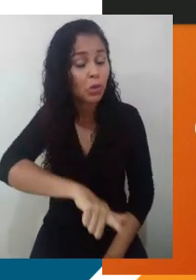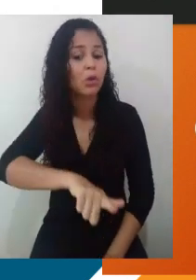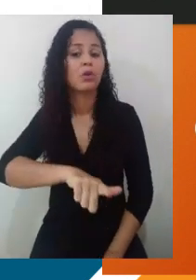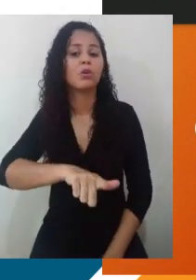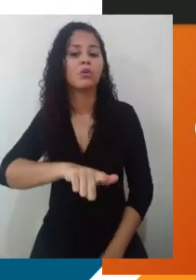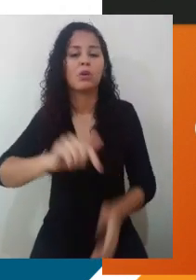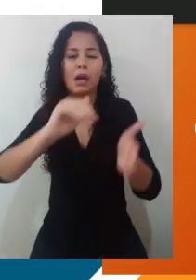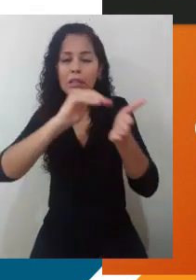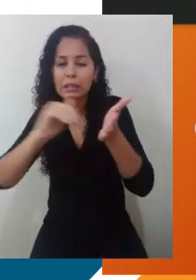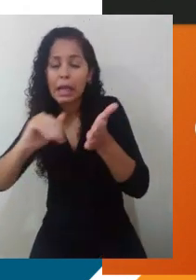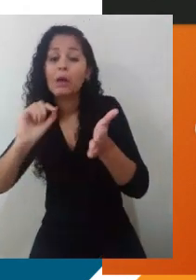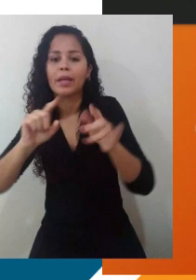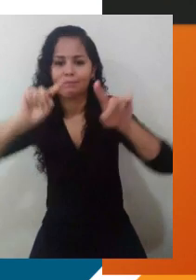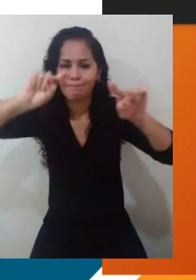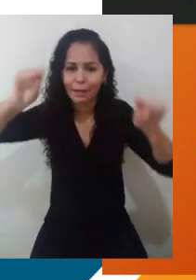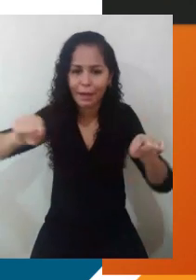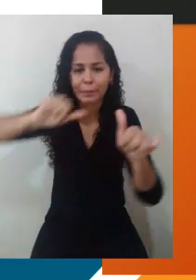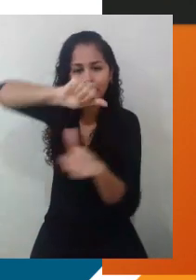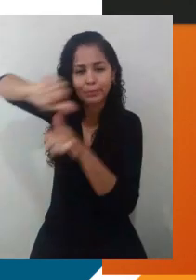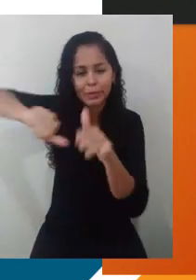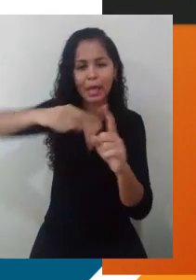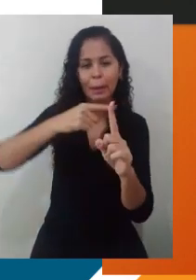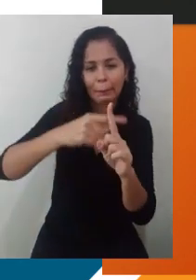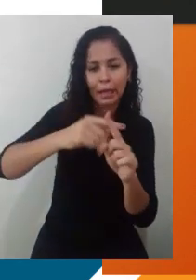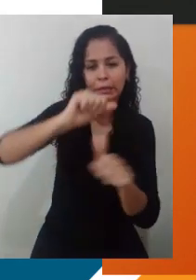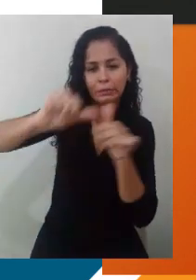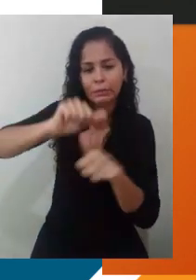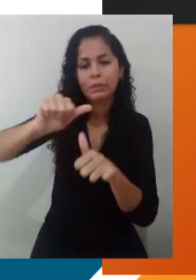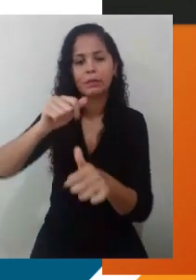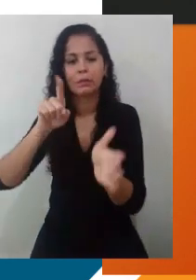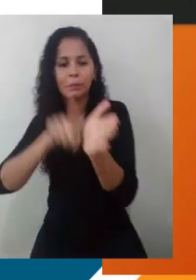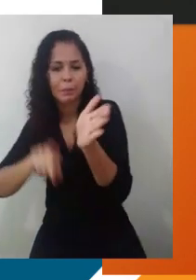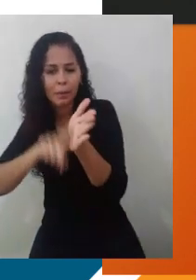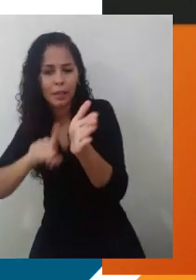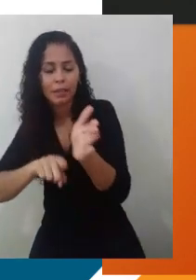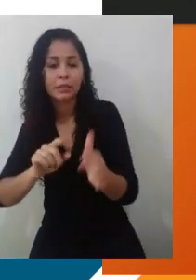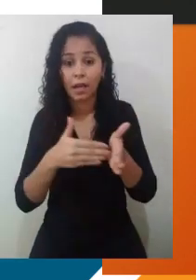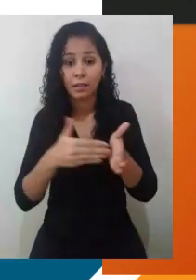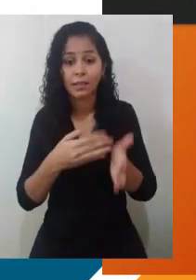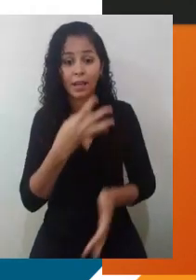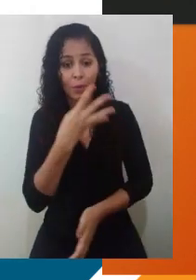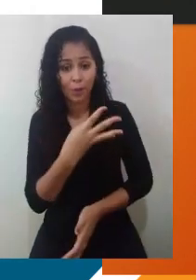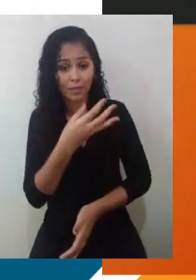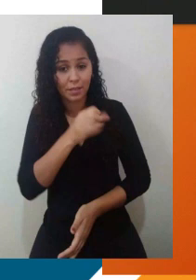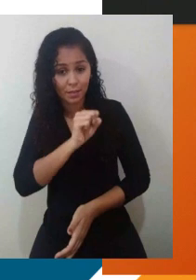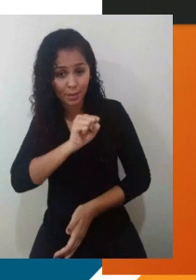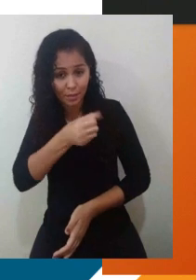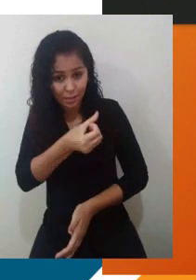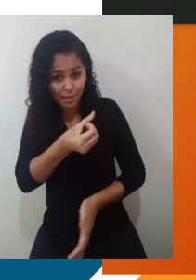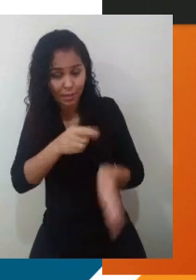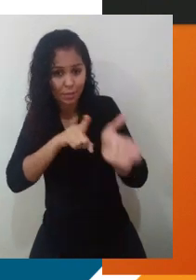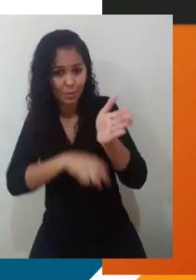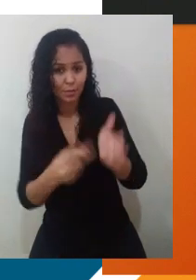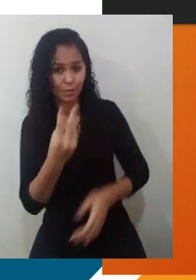repetir os procedimentos de retirar parênteses, trocar sinais, fazer os cancelamentos, até que a gente chega em